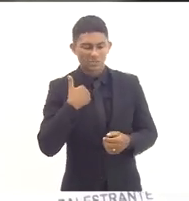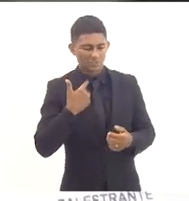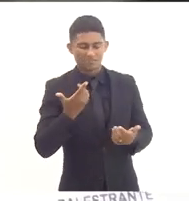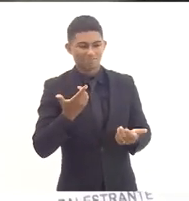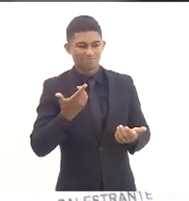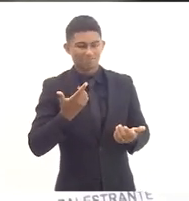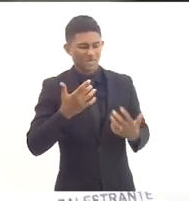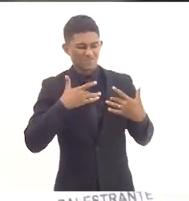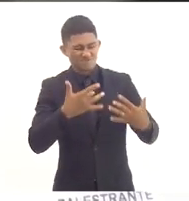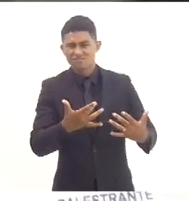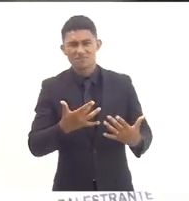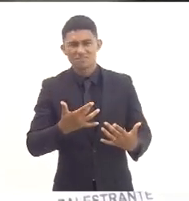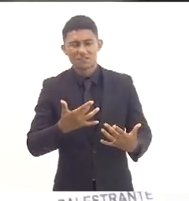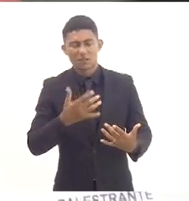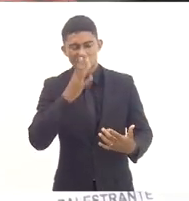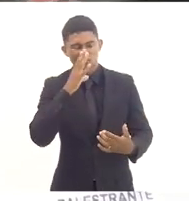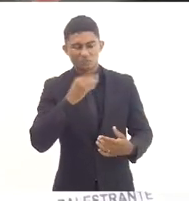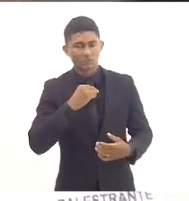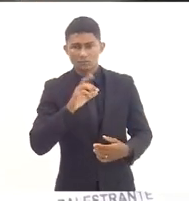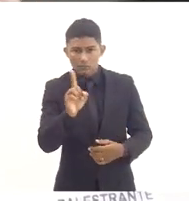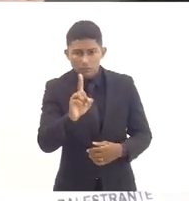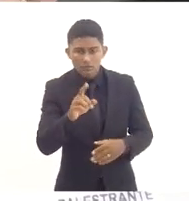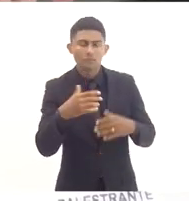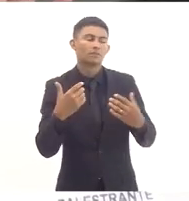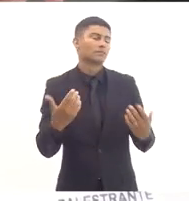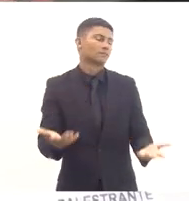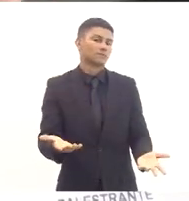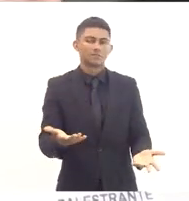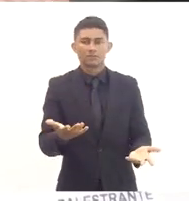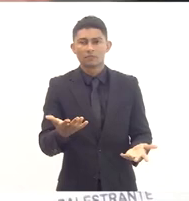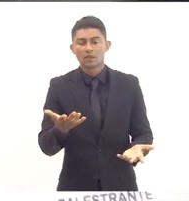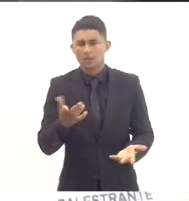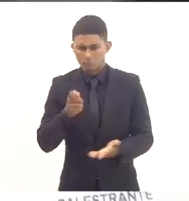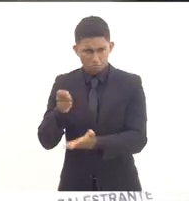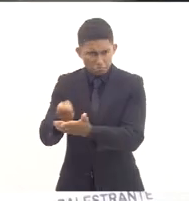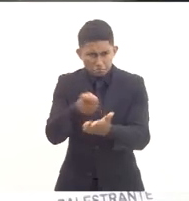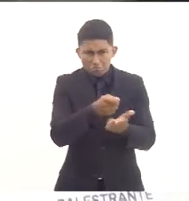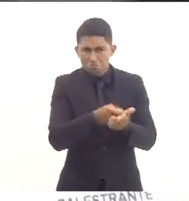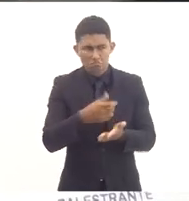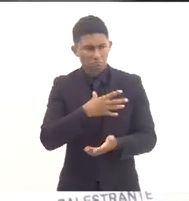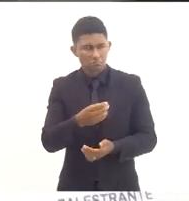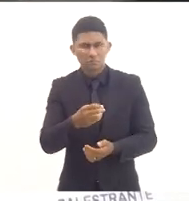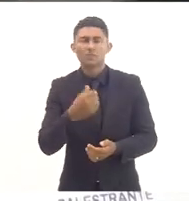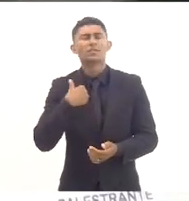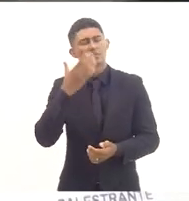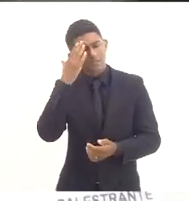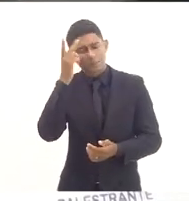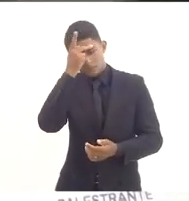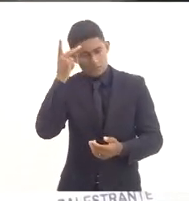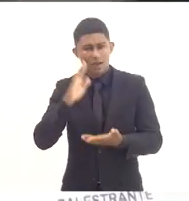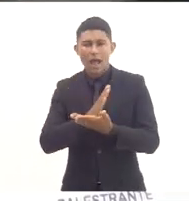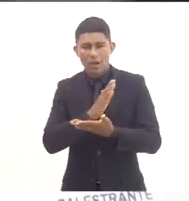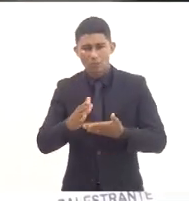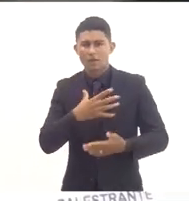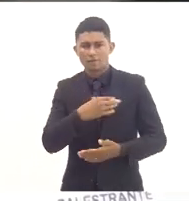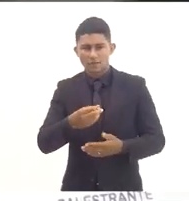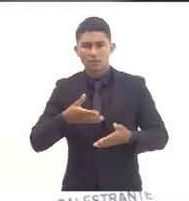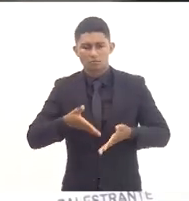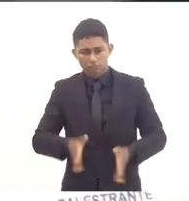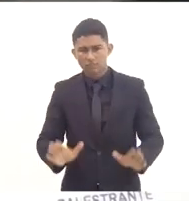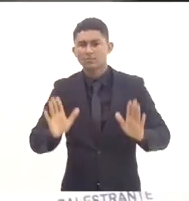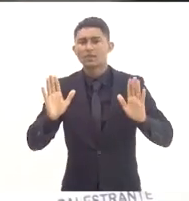Ah desculpa eu acho que ninguém tem a obrigação de ter filhos não e eu sei que às vezes a pessoa tem sem querer mas quando você tem filho